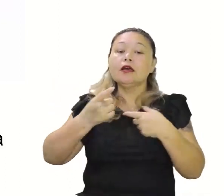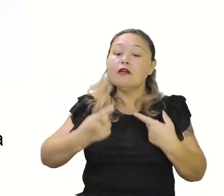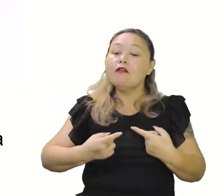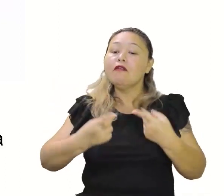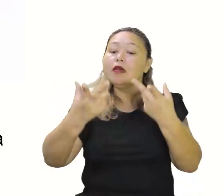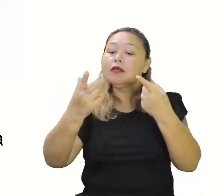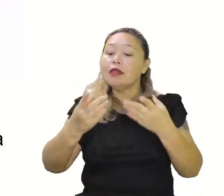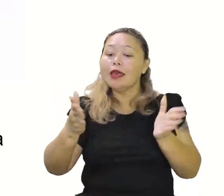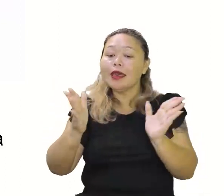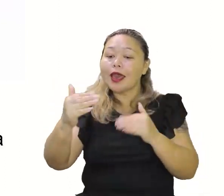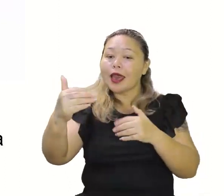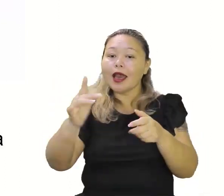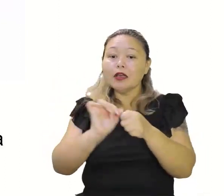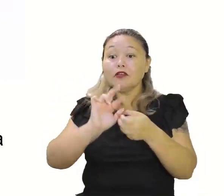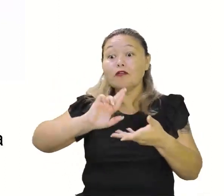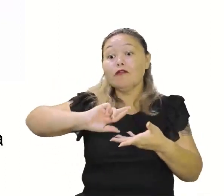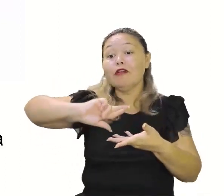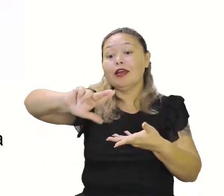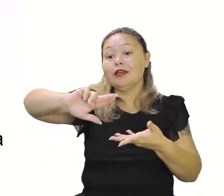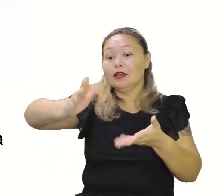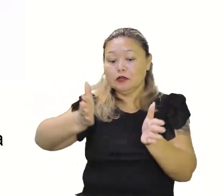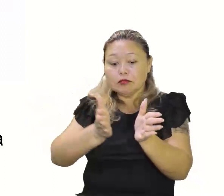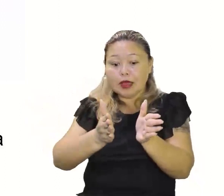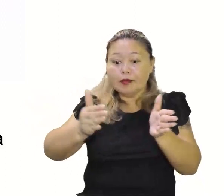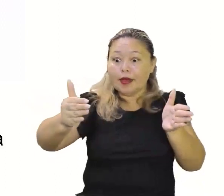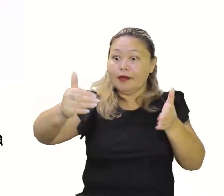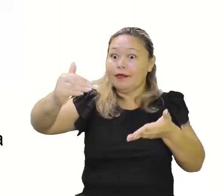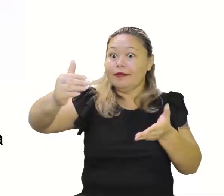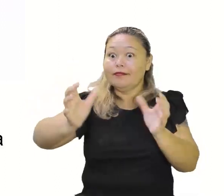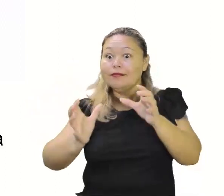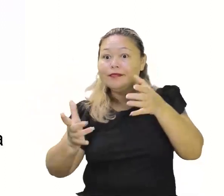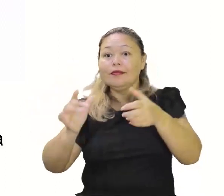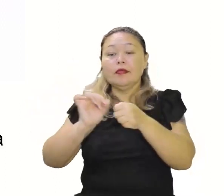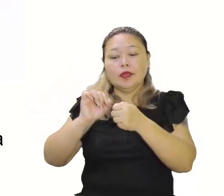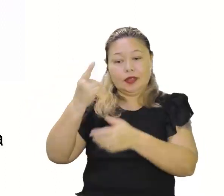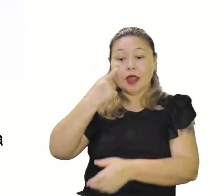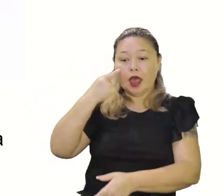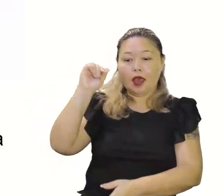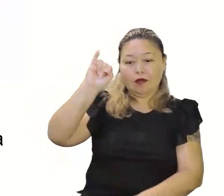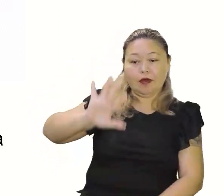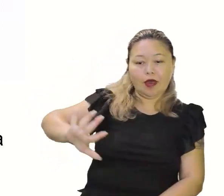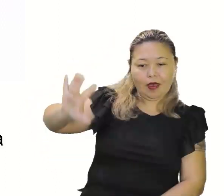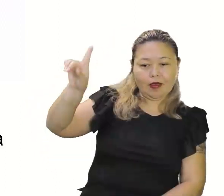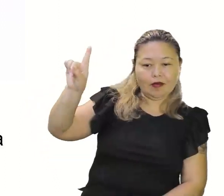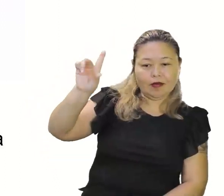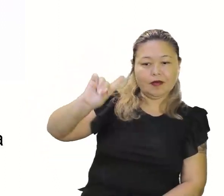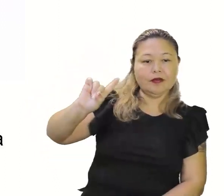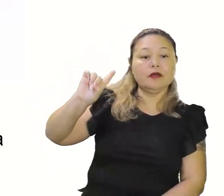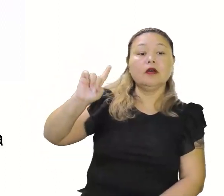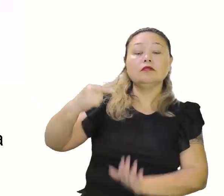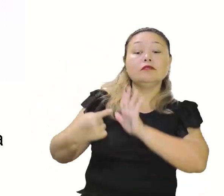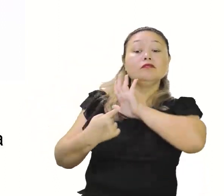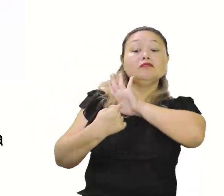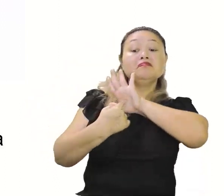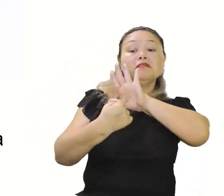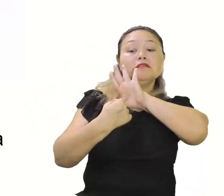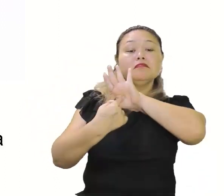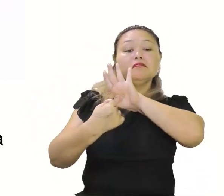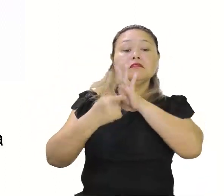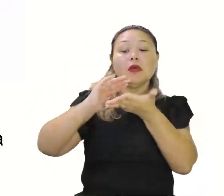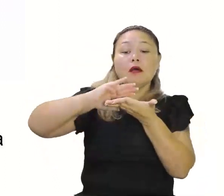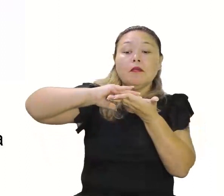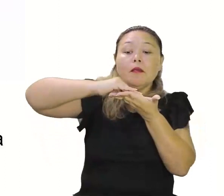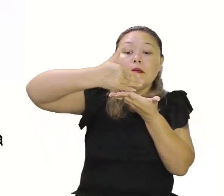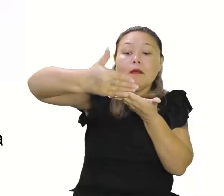com diferentes formatos. Nas imagens apresentadas estão as